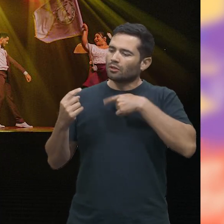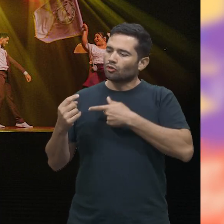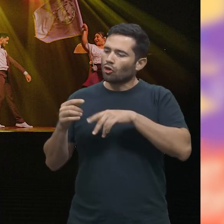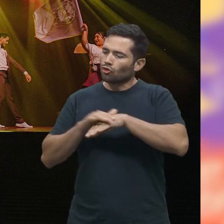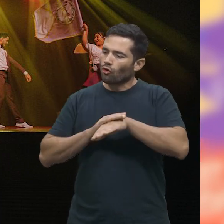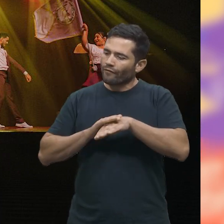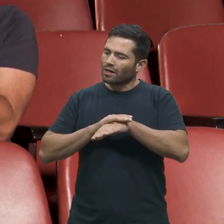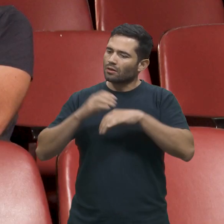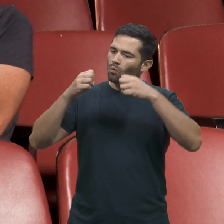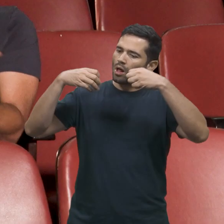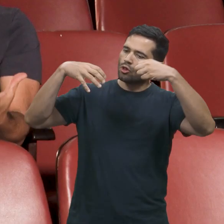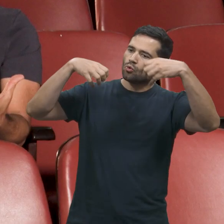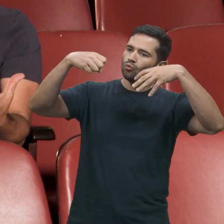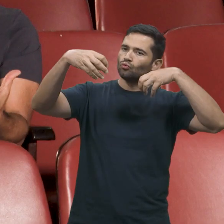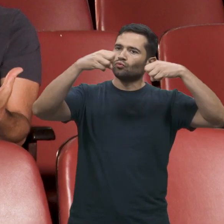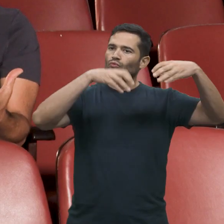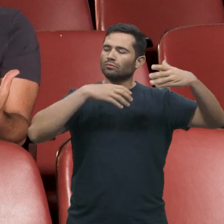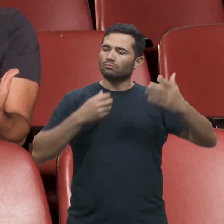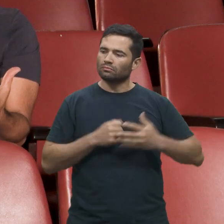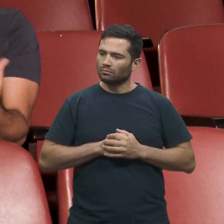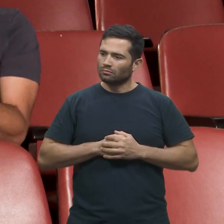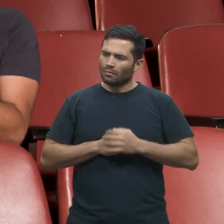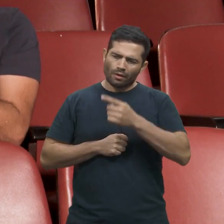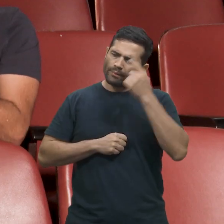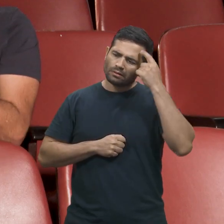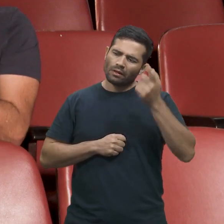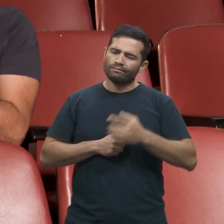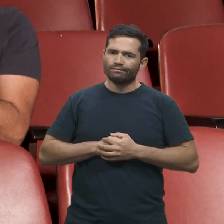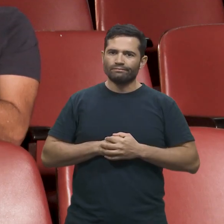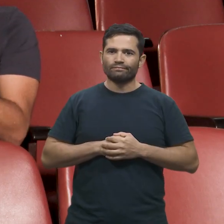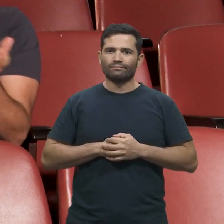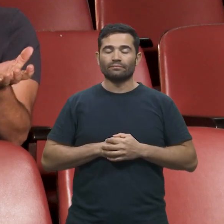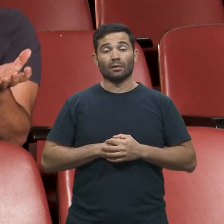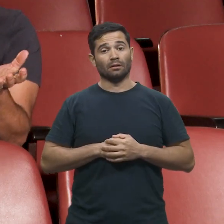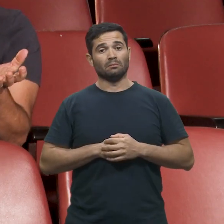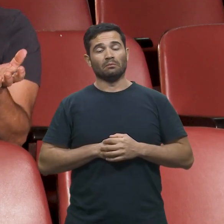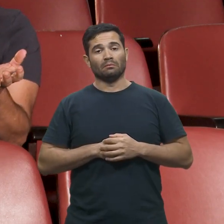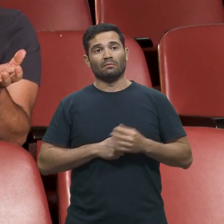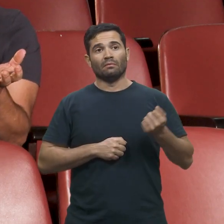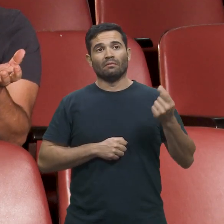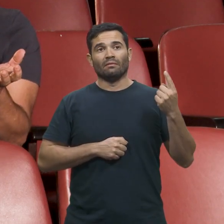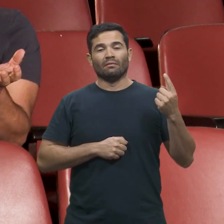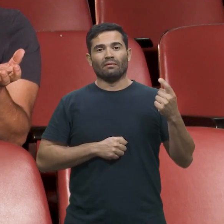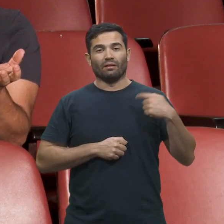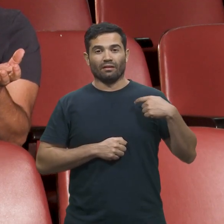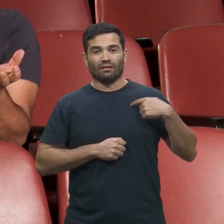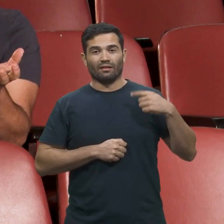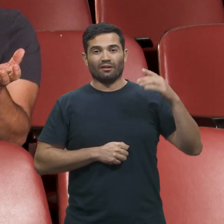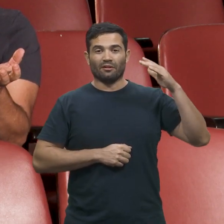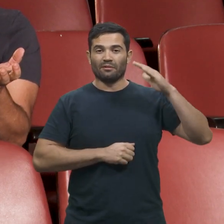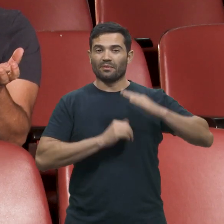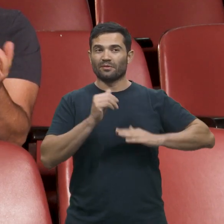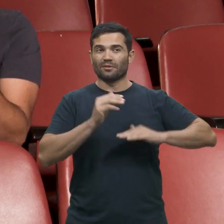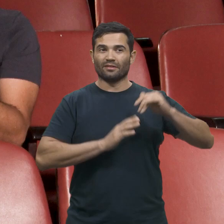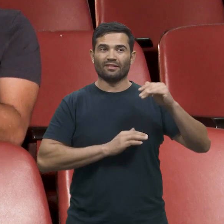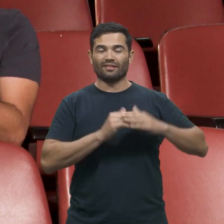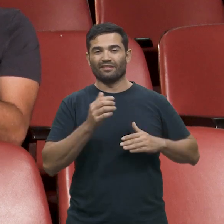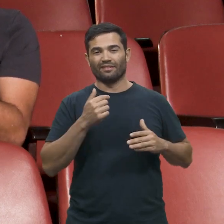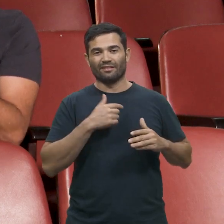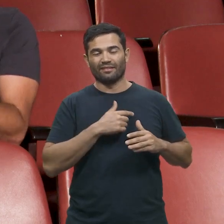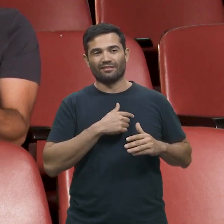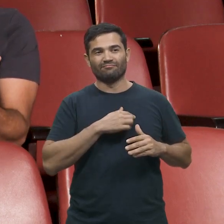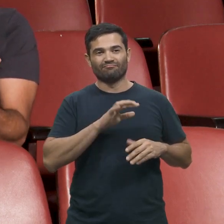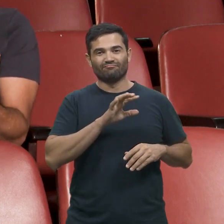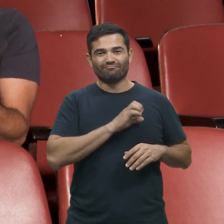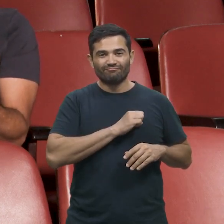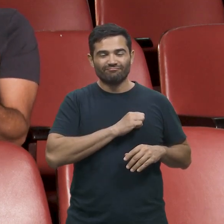onde a gente converse com a luz, né? Poxa, falar isso para um artista, ainda